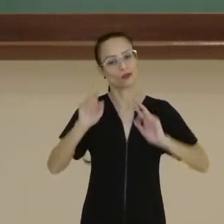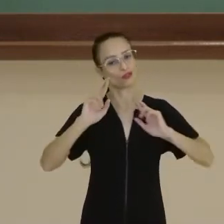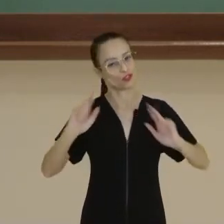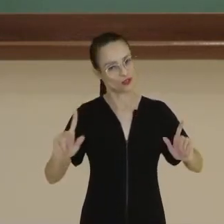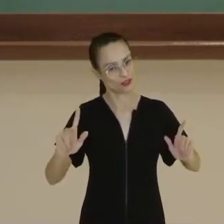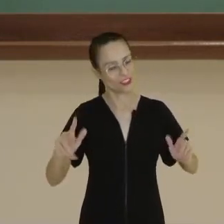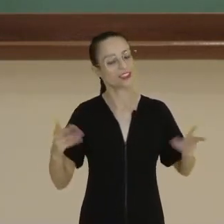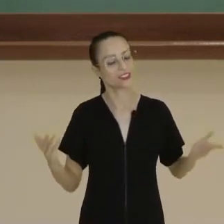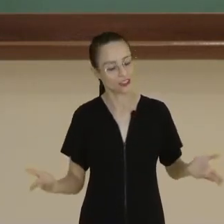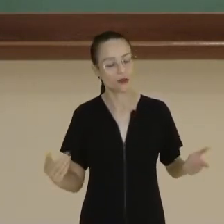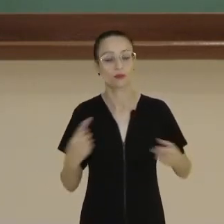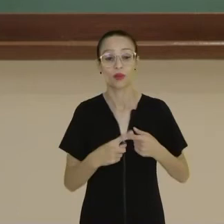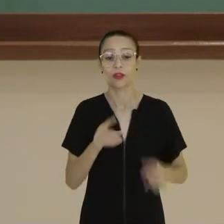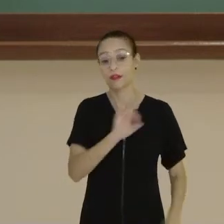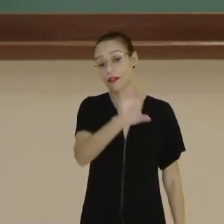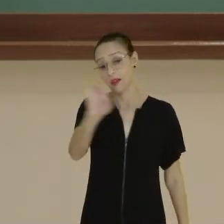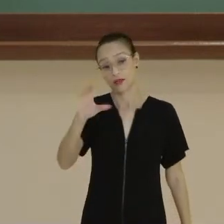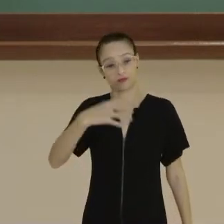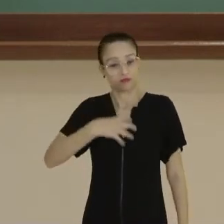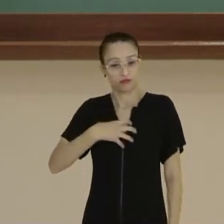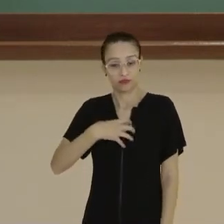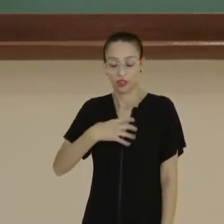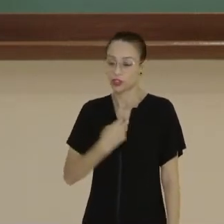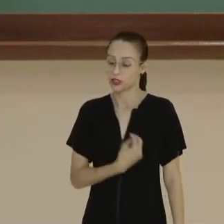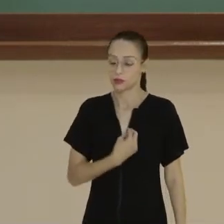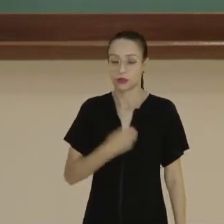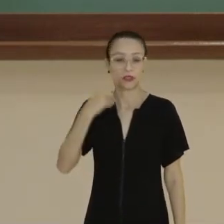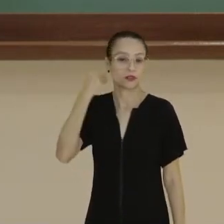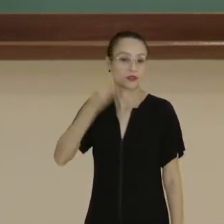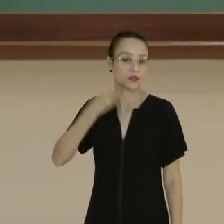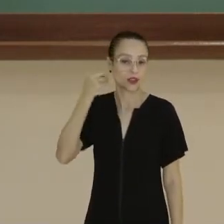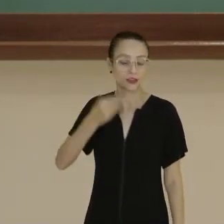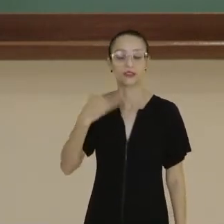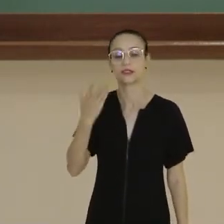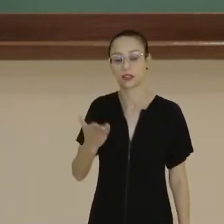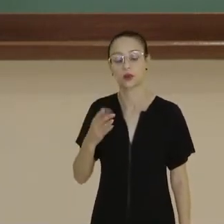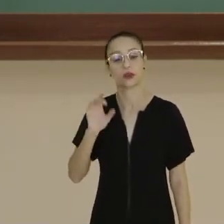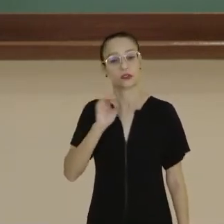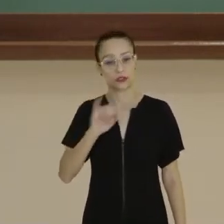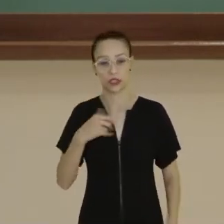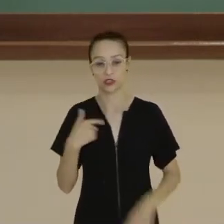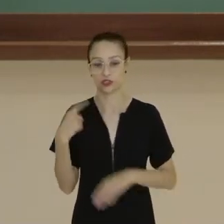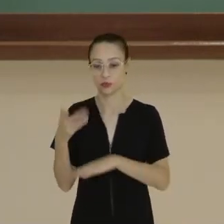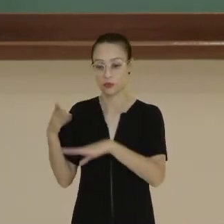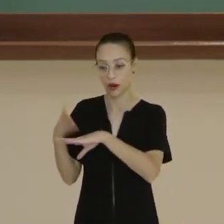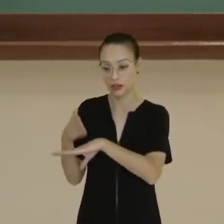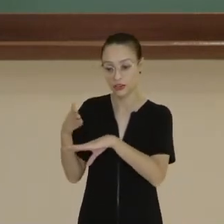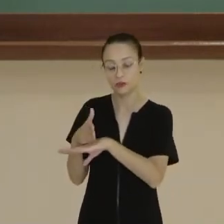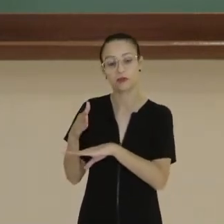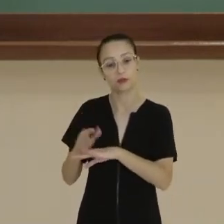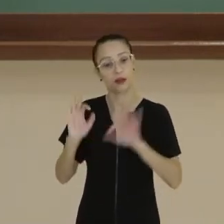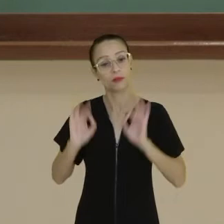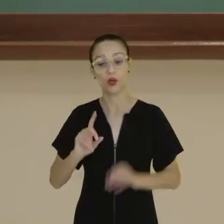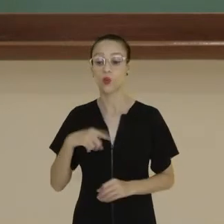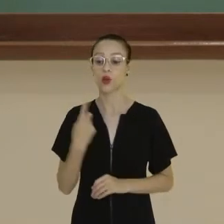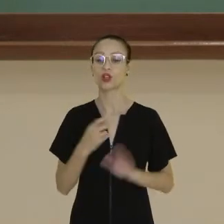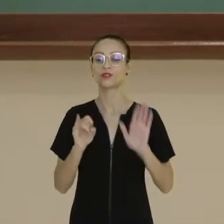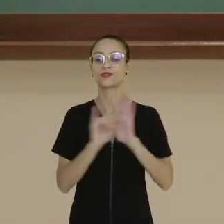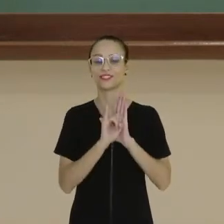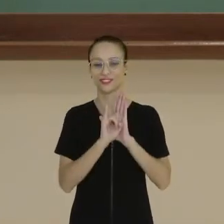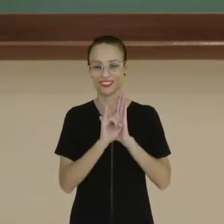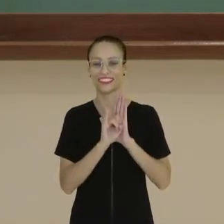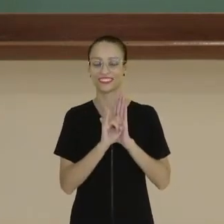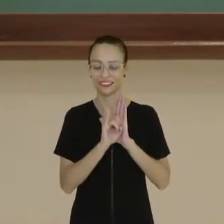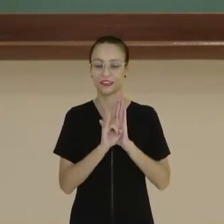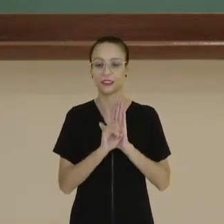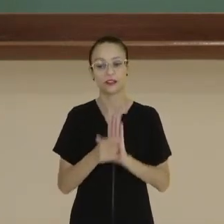para cada um, porque cada um de nós temos a nossa vivência, a nossa bagagem. Então, quando a gente participa, a gente vai participar com a nossa identidade. Então,